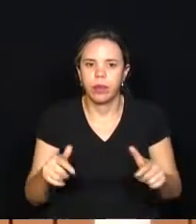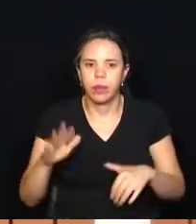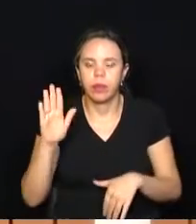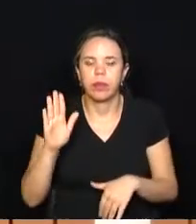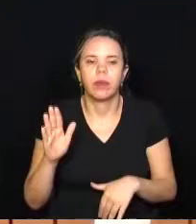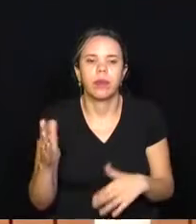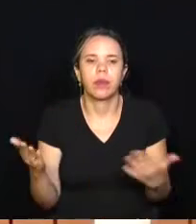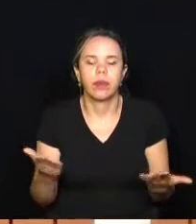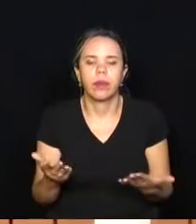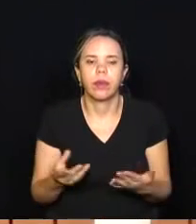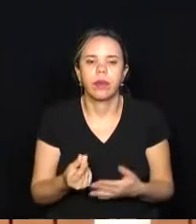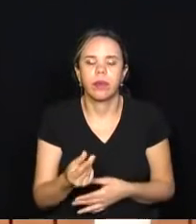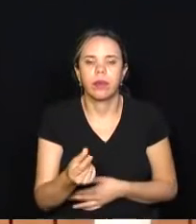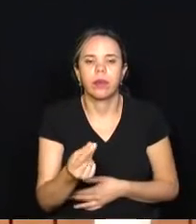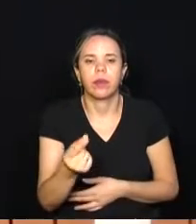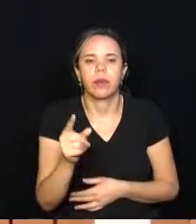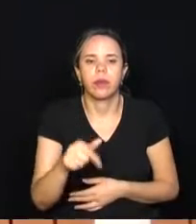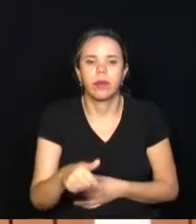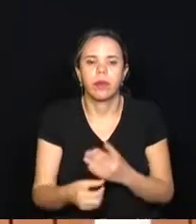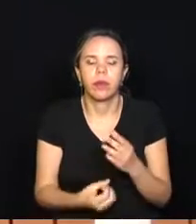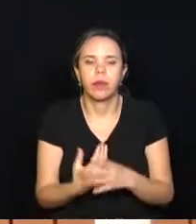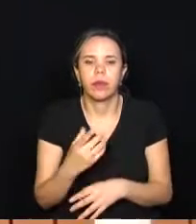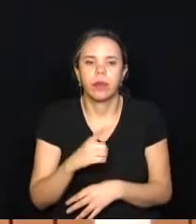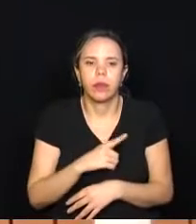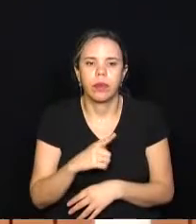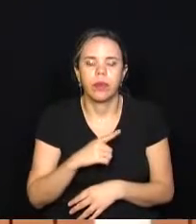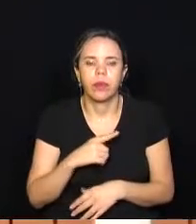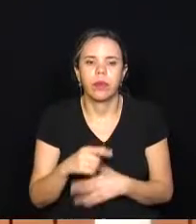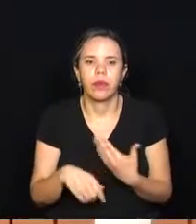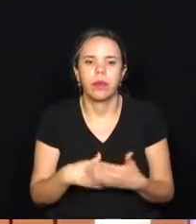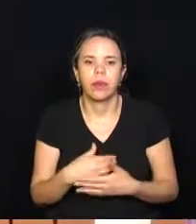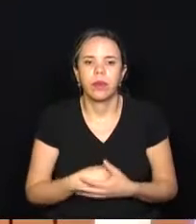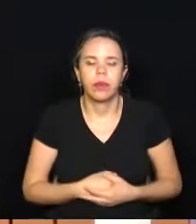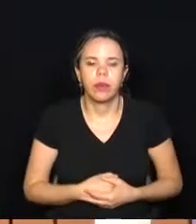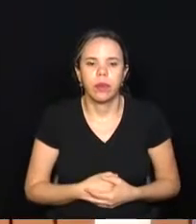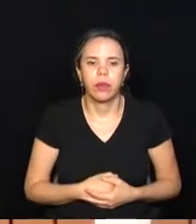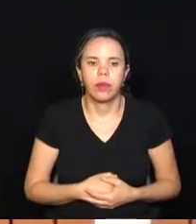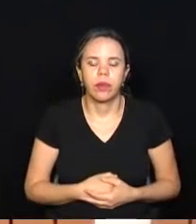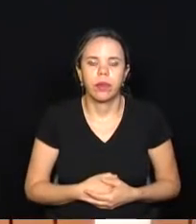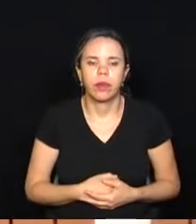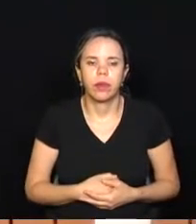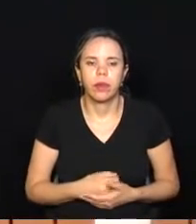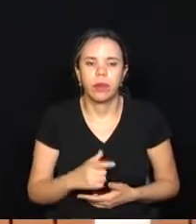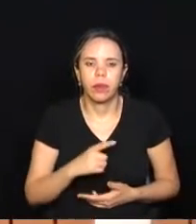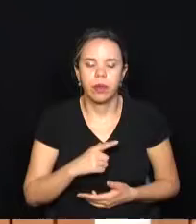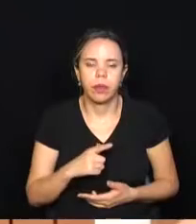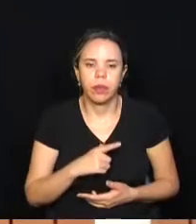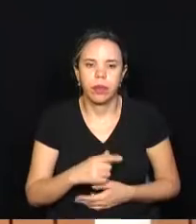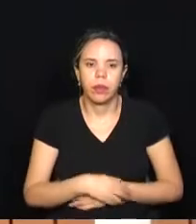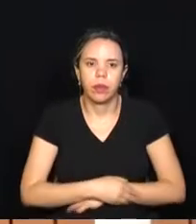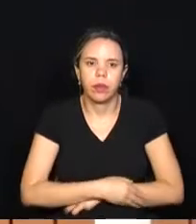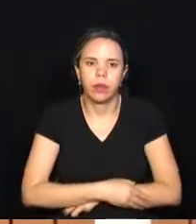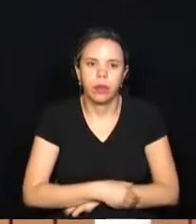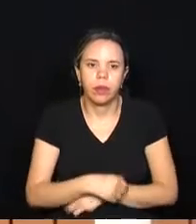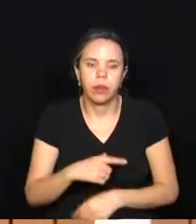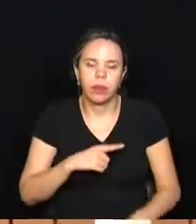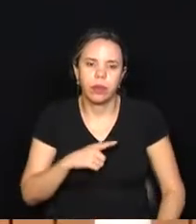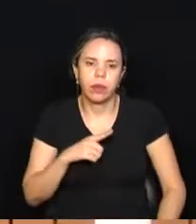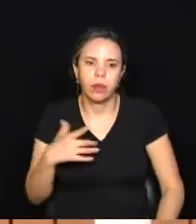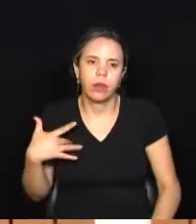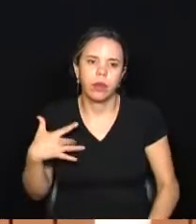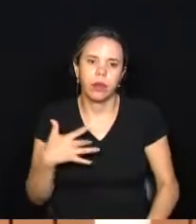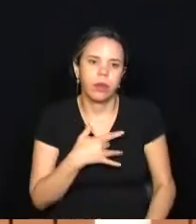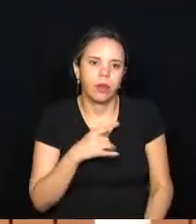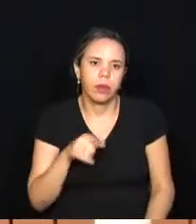Então, a longevidade ela acaba tendo um processo longo e você tem que ter saúde